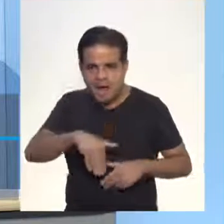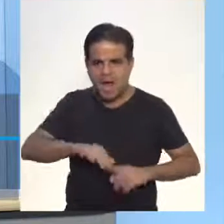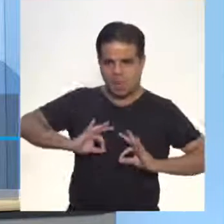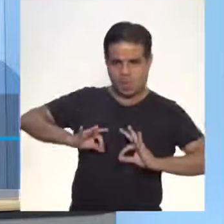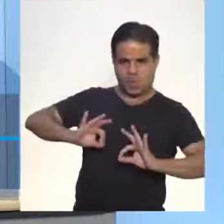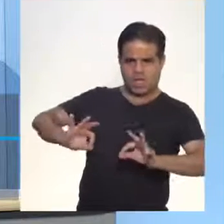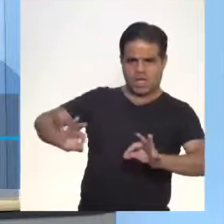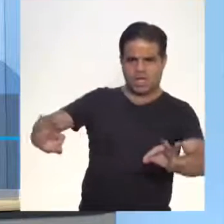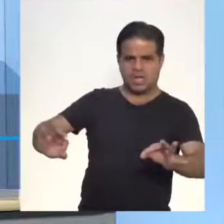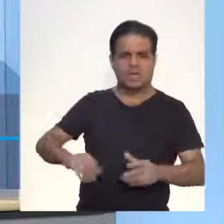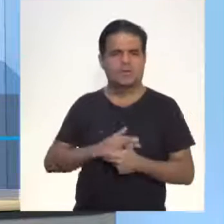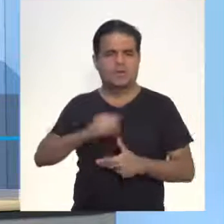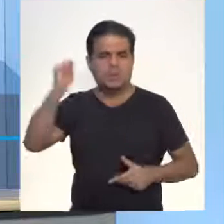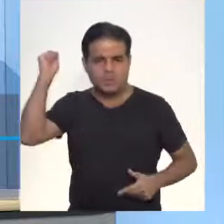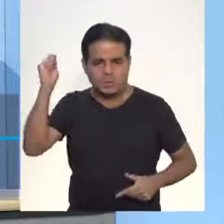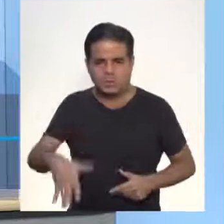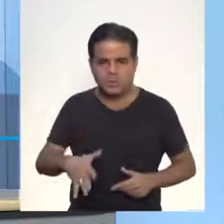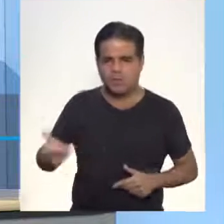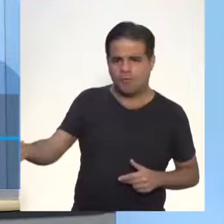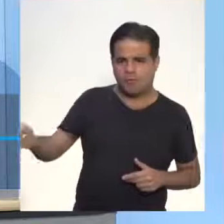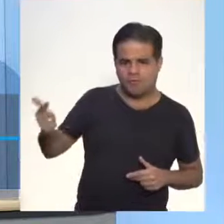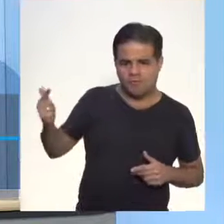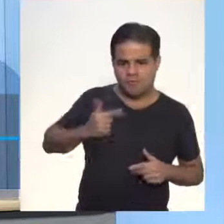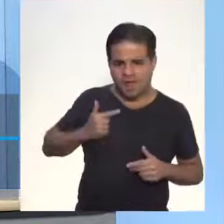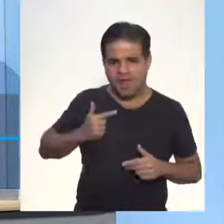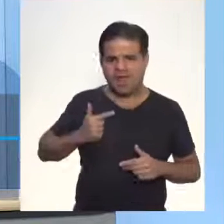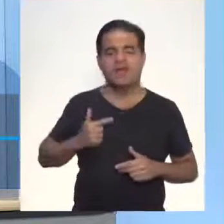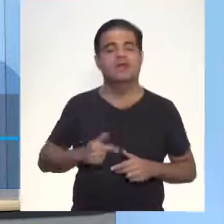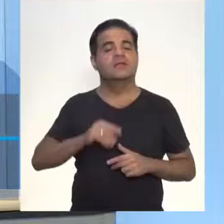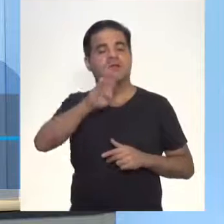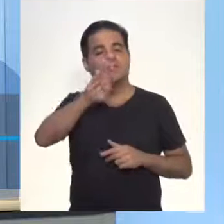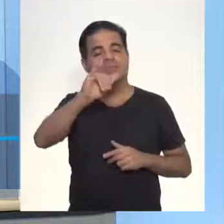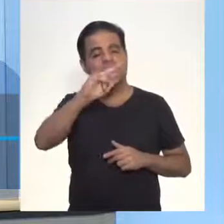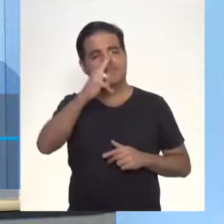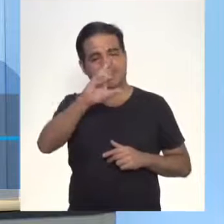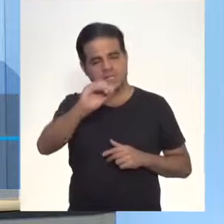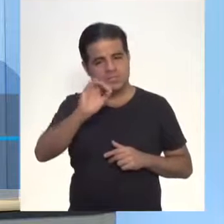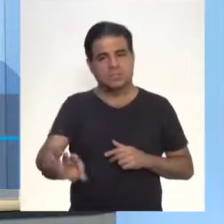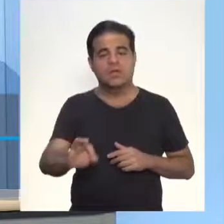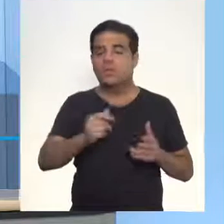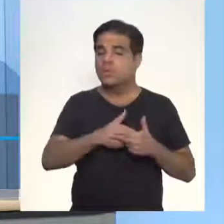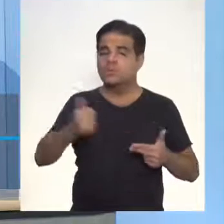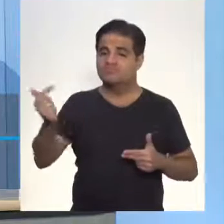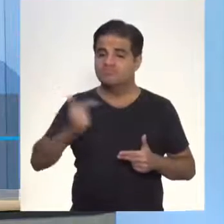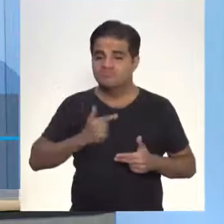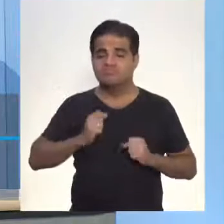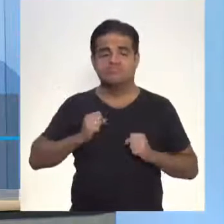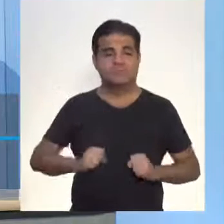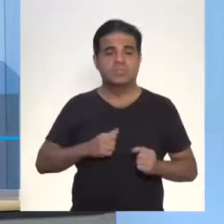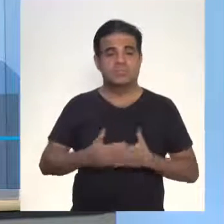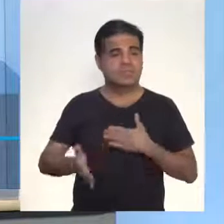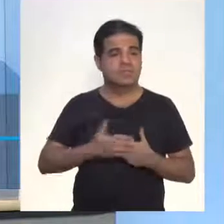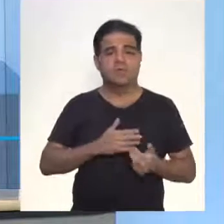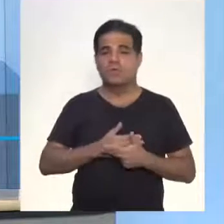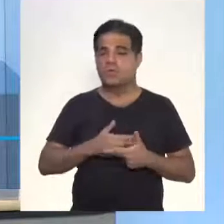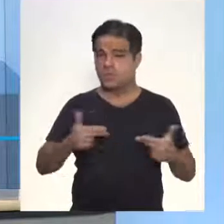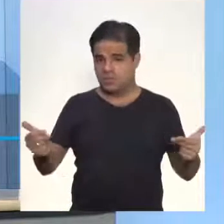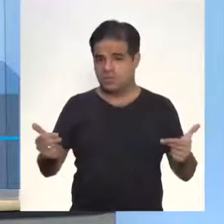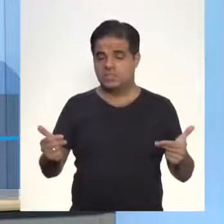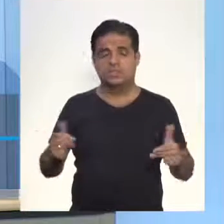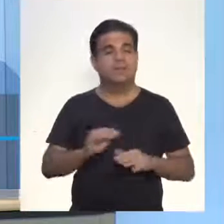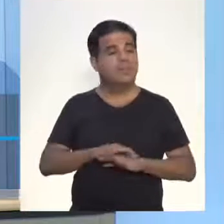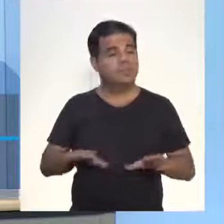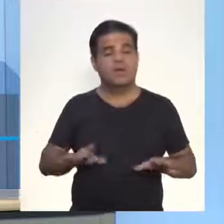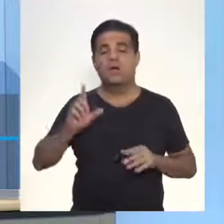algo pejorativo, algo feio. Então, o bicho, normalmente, algo feio, que poderia ser qualquer coisa, menos um ser